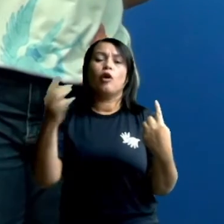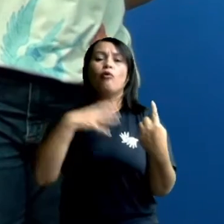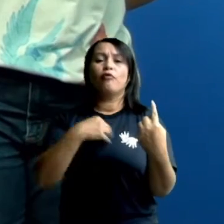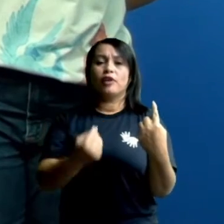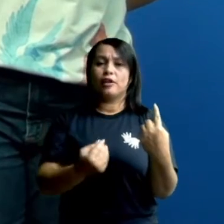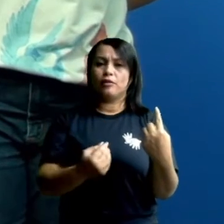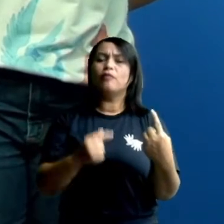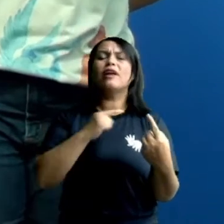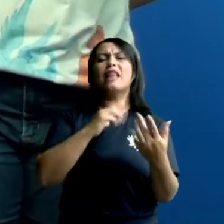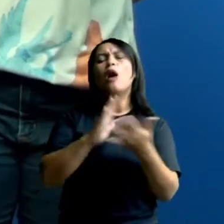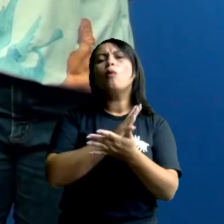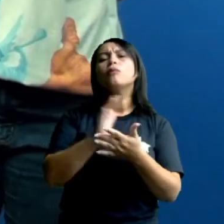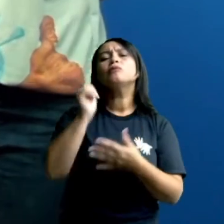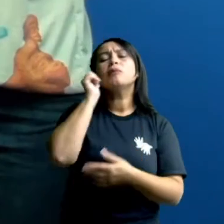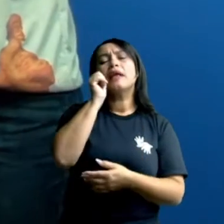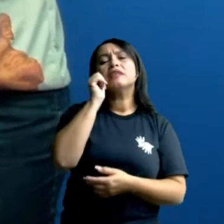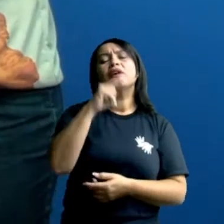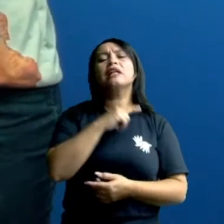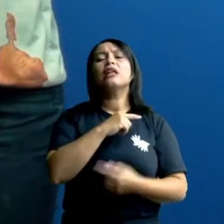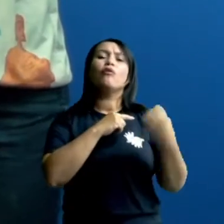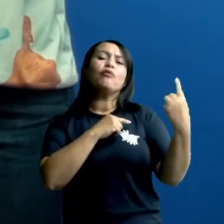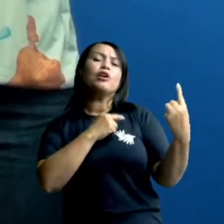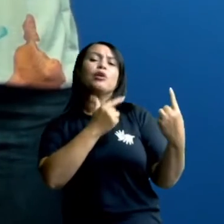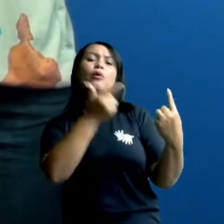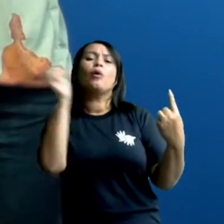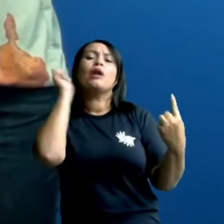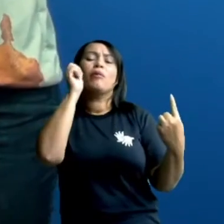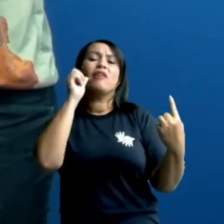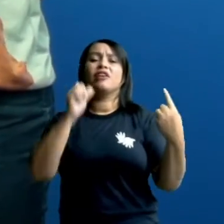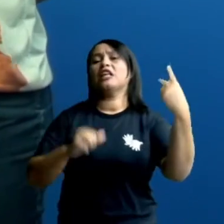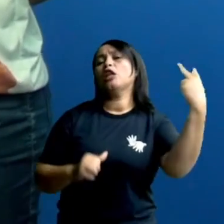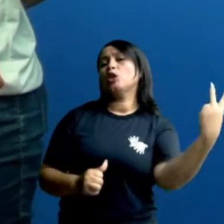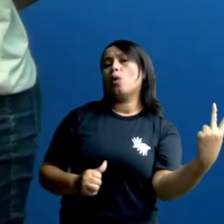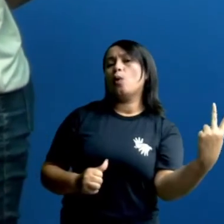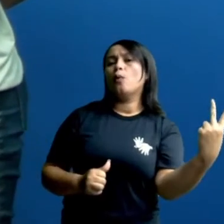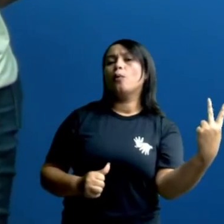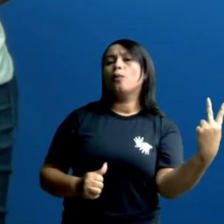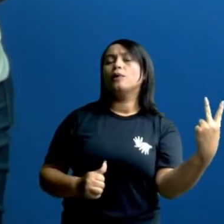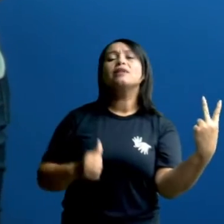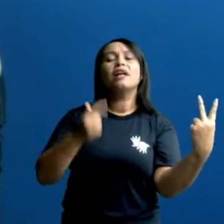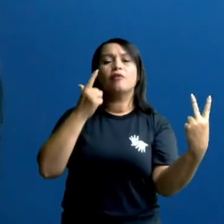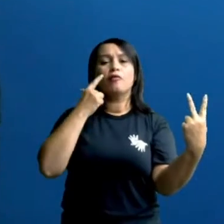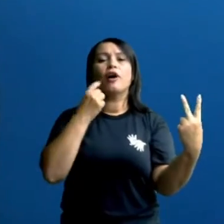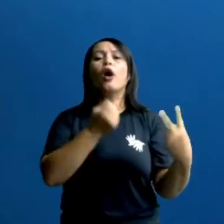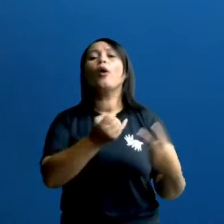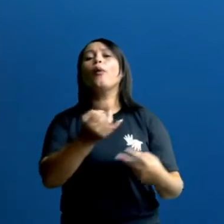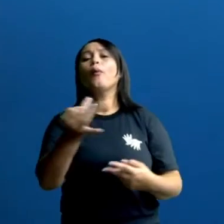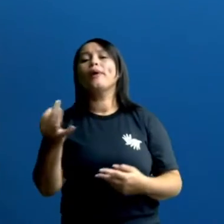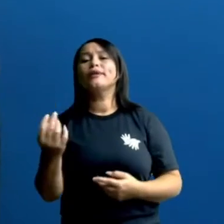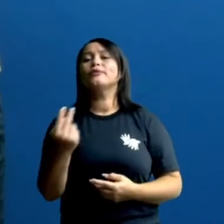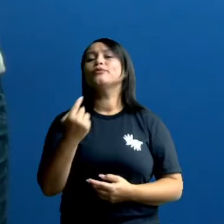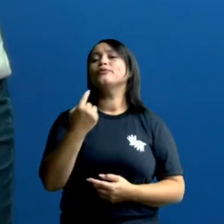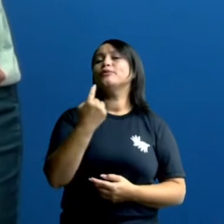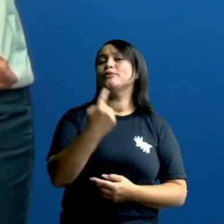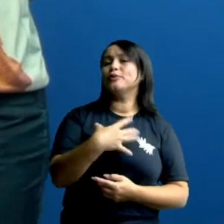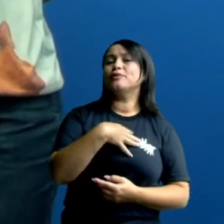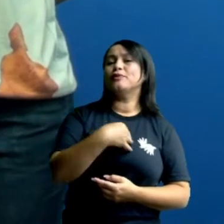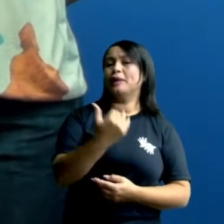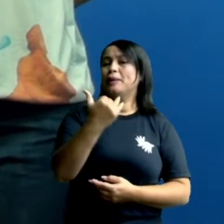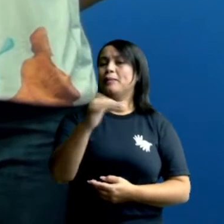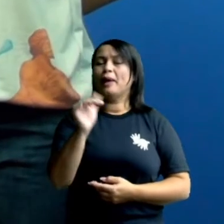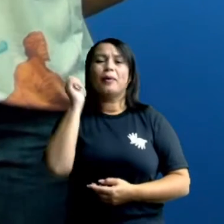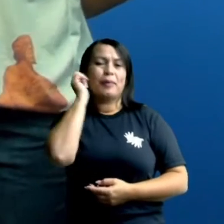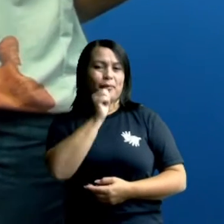alguns casos vai ter mulher que vai ter 1 filho, outra vai ter 2, e assim a gente vai compensando para a existência desse 1,5 filho para a